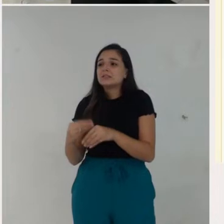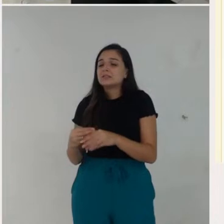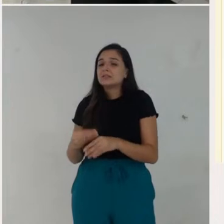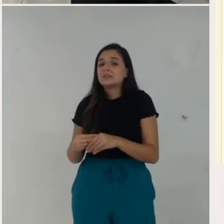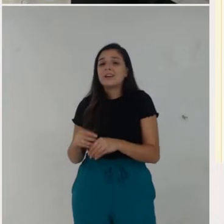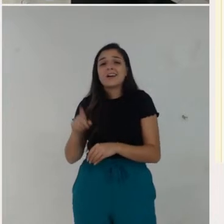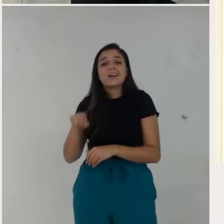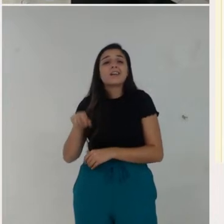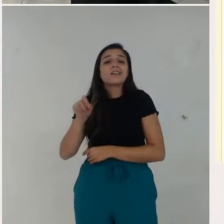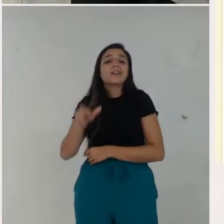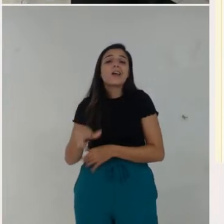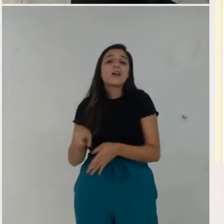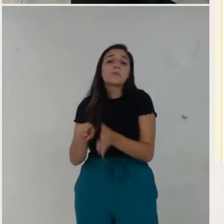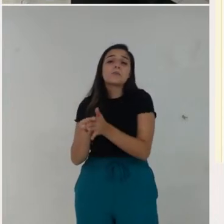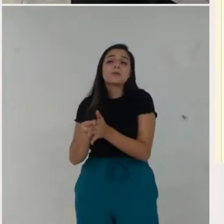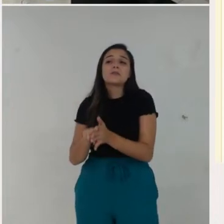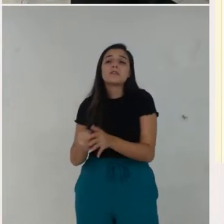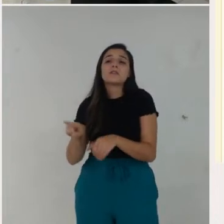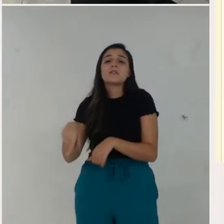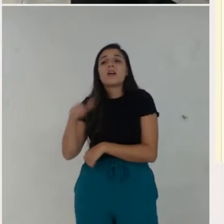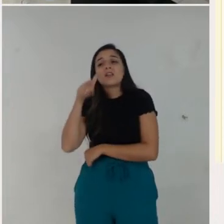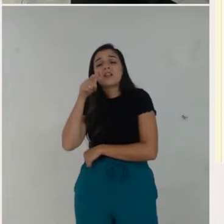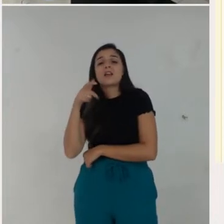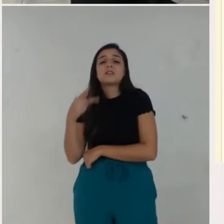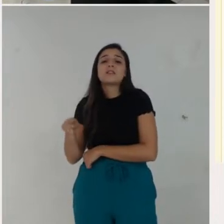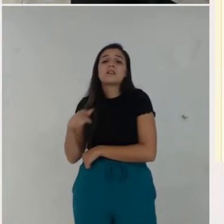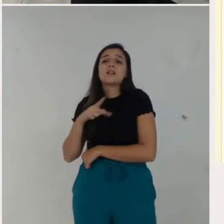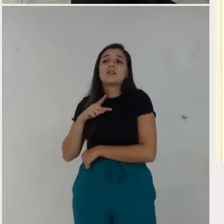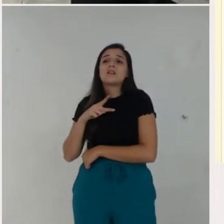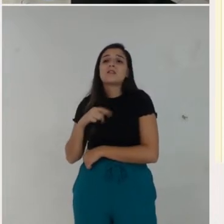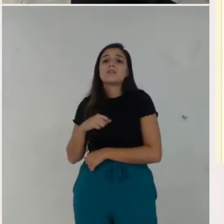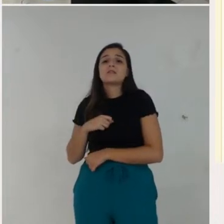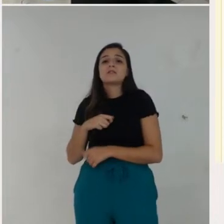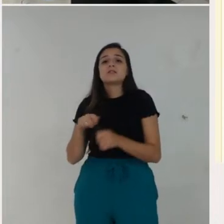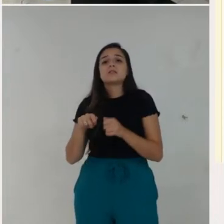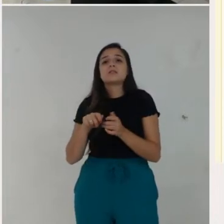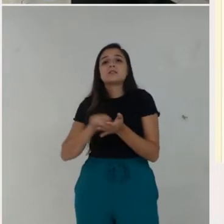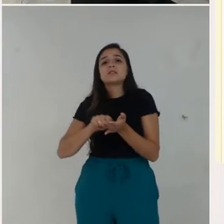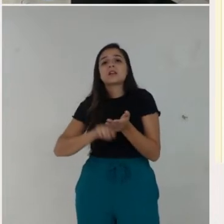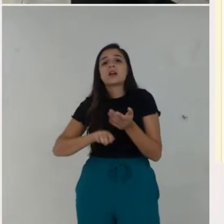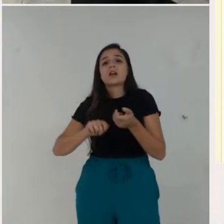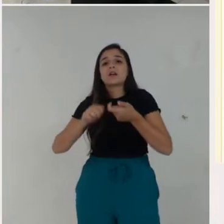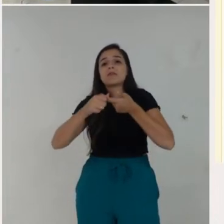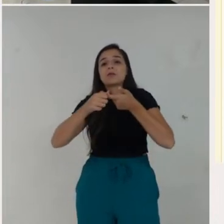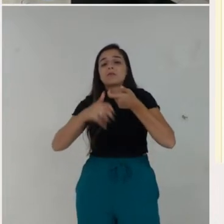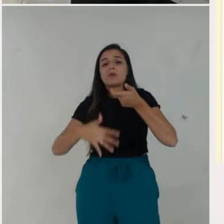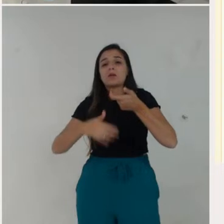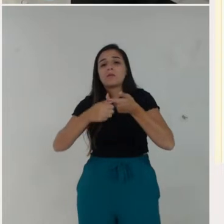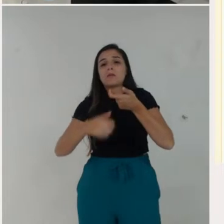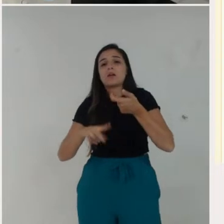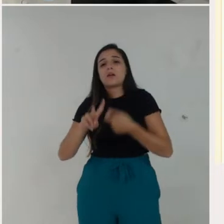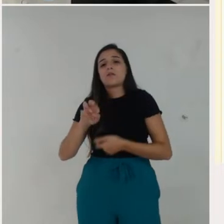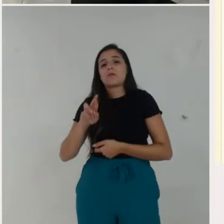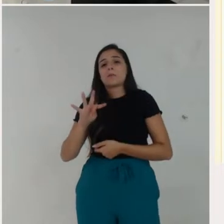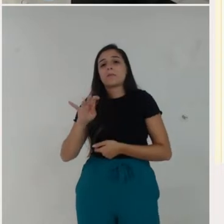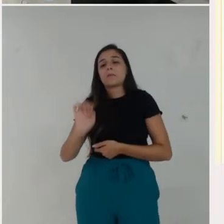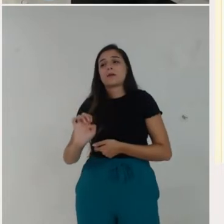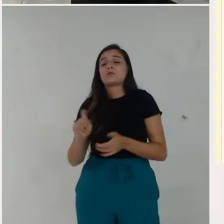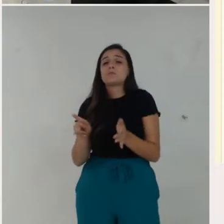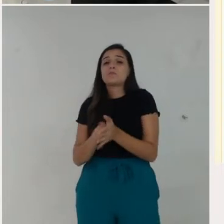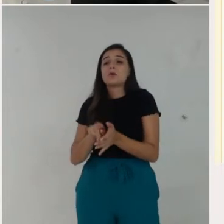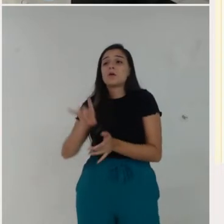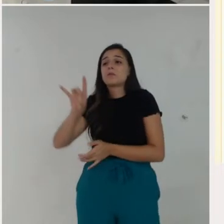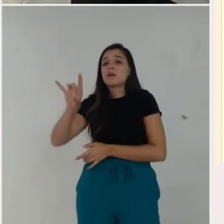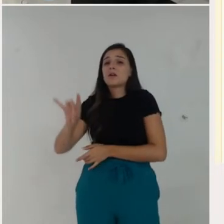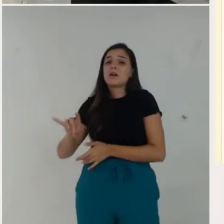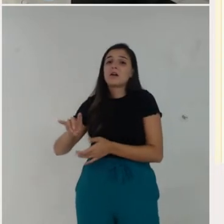pesquisadores que têm seus próprios interesses, estão escrevendo verbetes sobre os tradutores que eles estão pesquisando, né? Então,